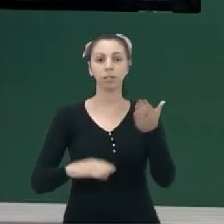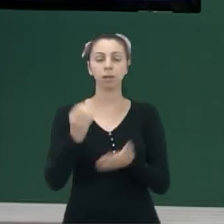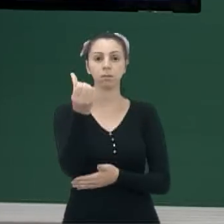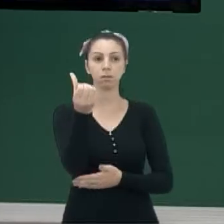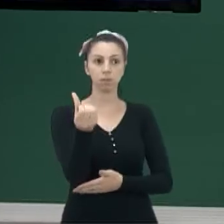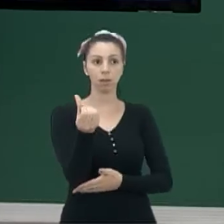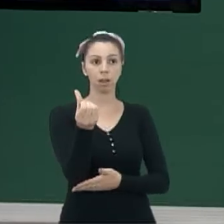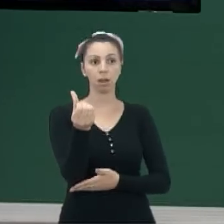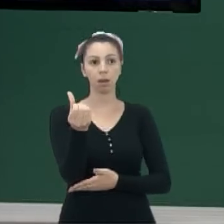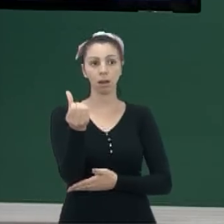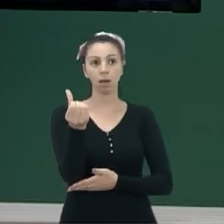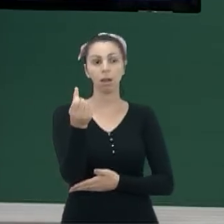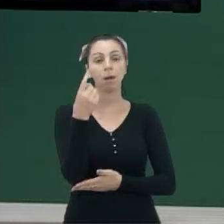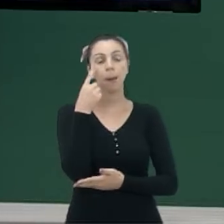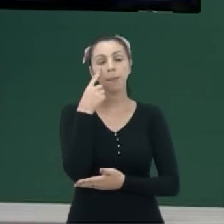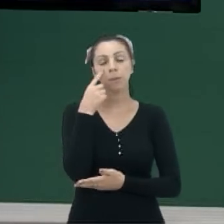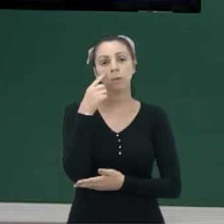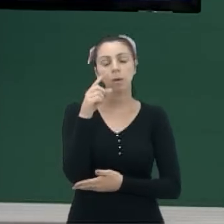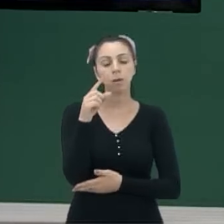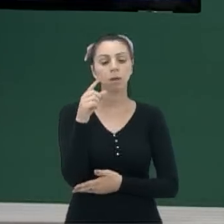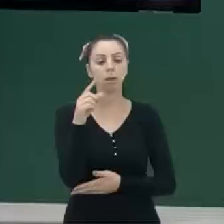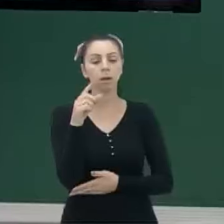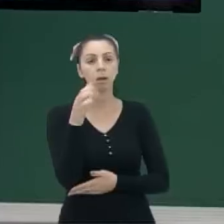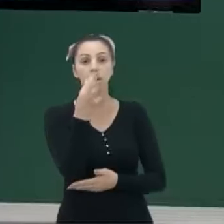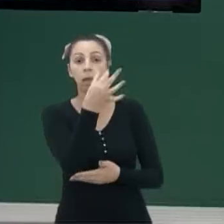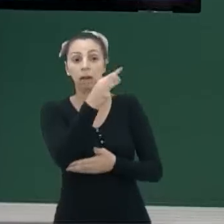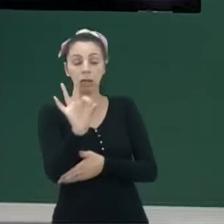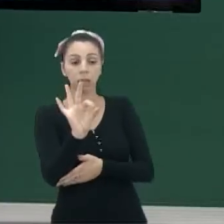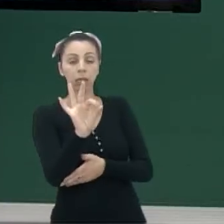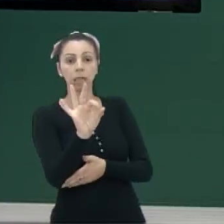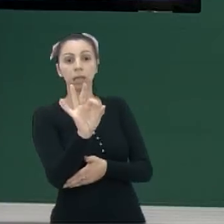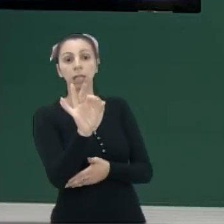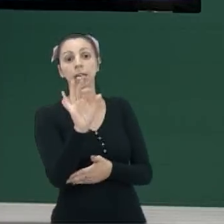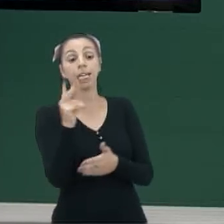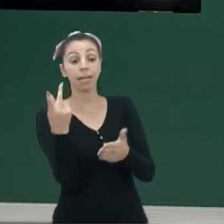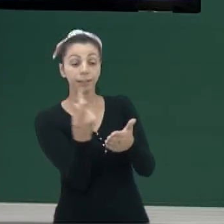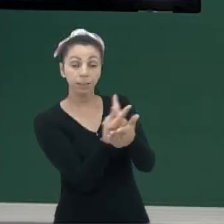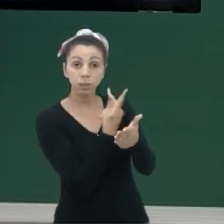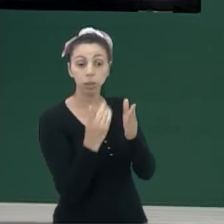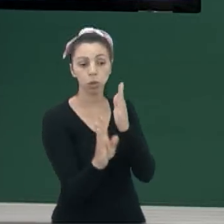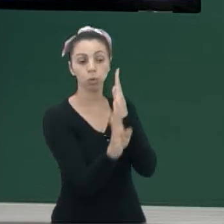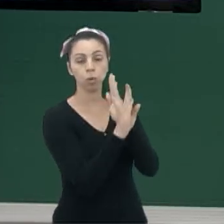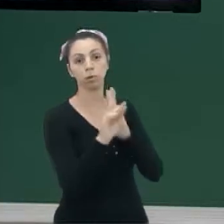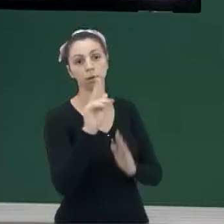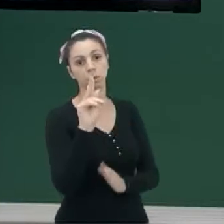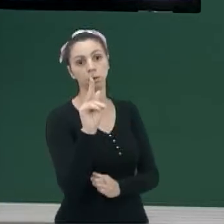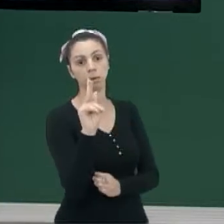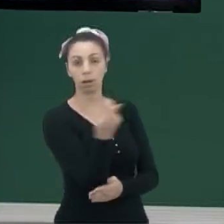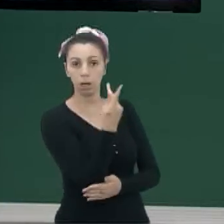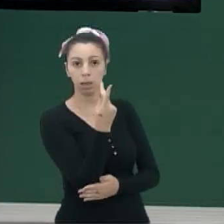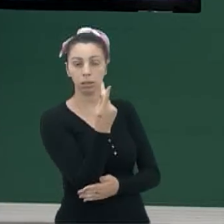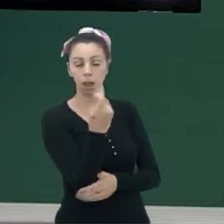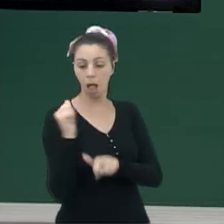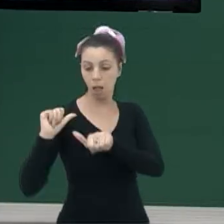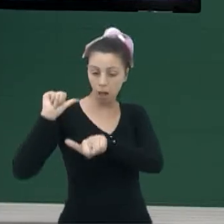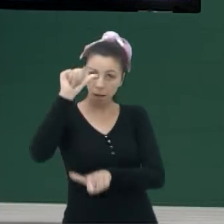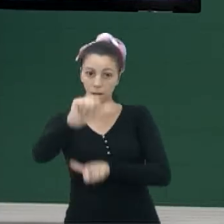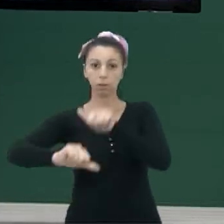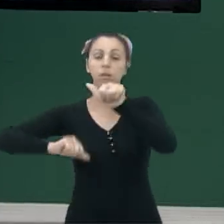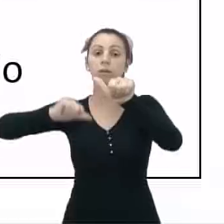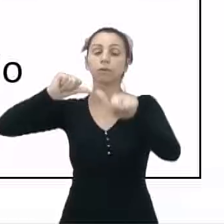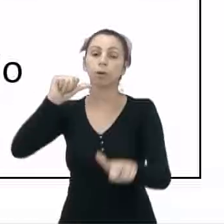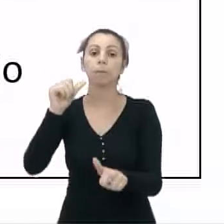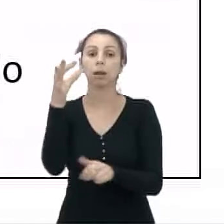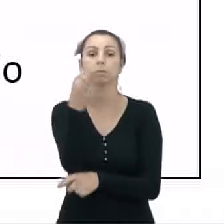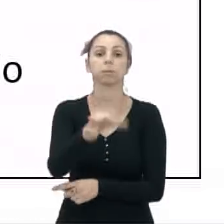identifique a alternativa incorreta e justifique. Então aqui vocês têm que achar a incorreta e transformar numa resposta